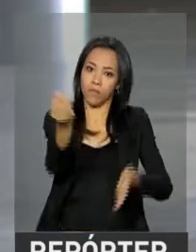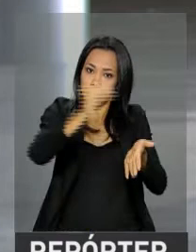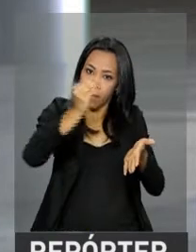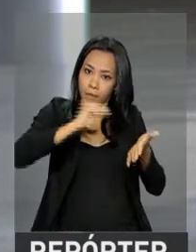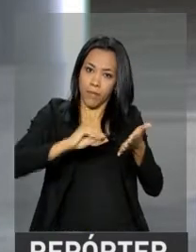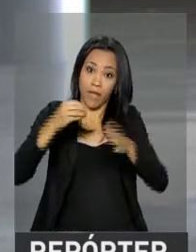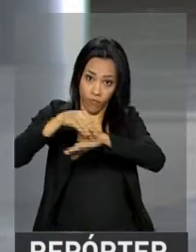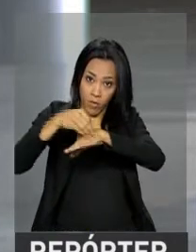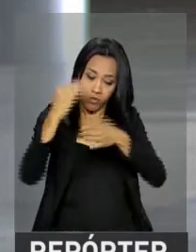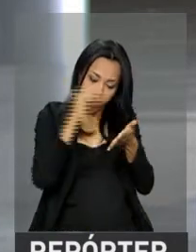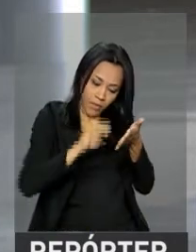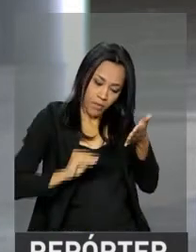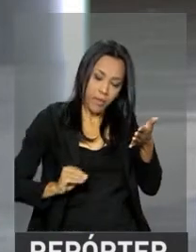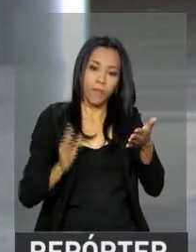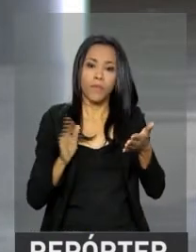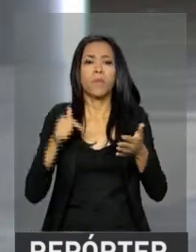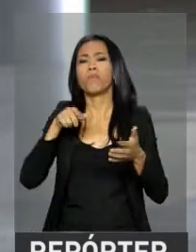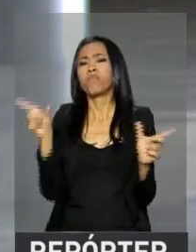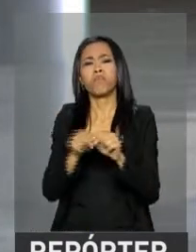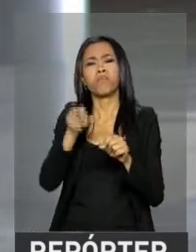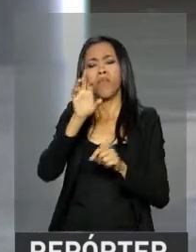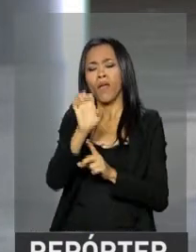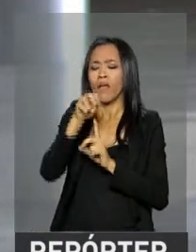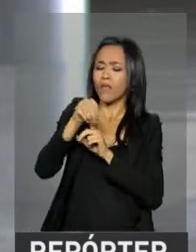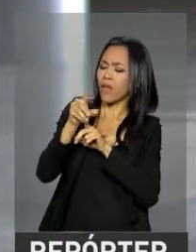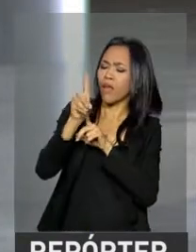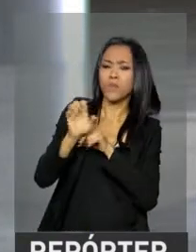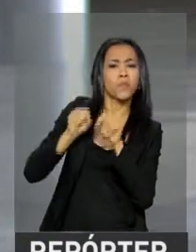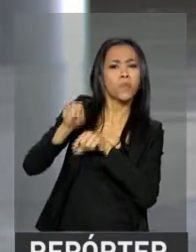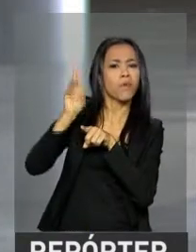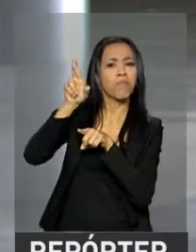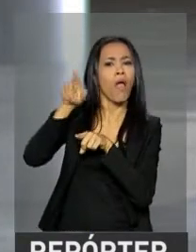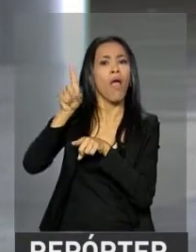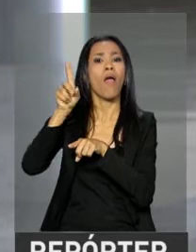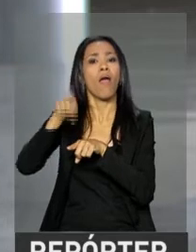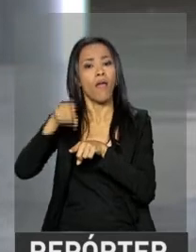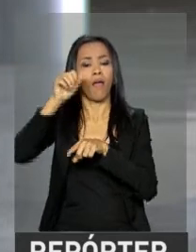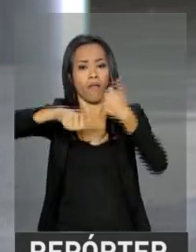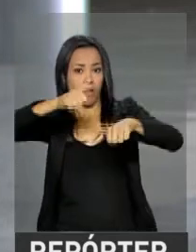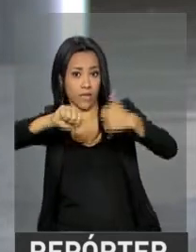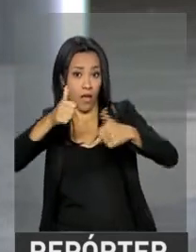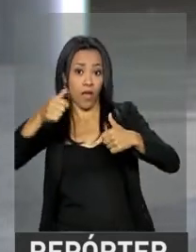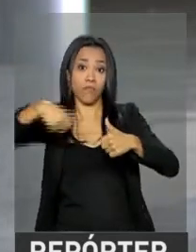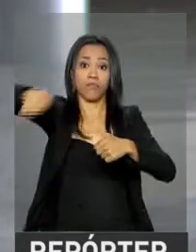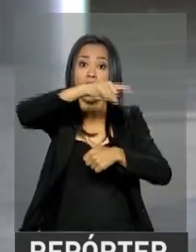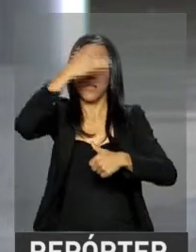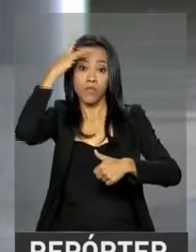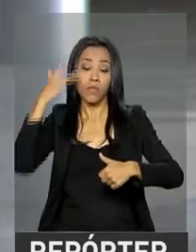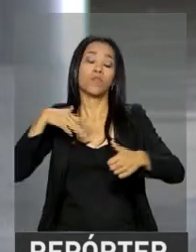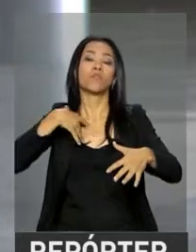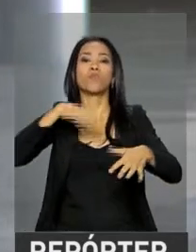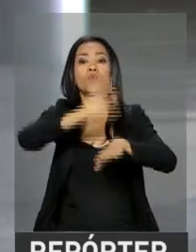explica um pouquinho ele avalia o desempenho de alunos que estão concluindo cursos de graduação com relação por exemplo